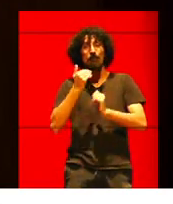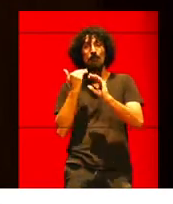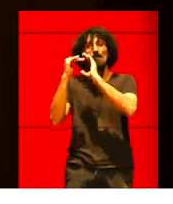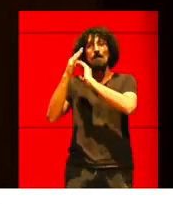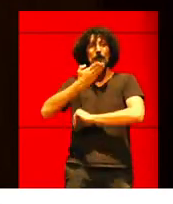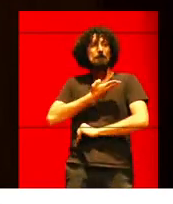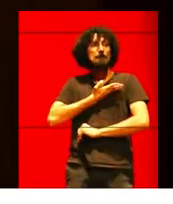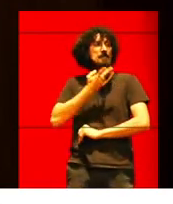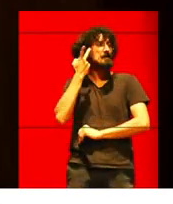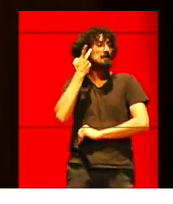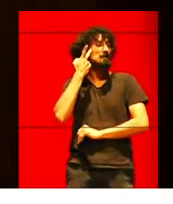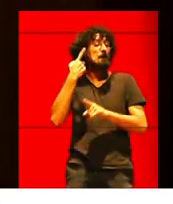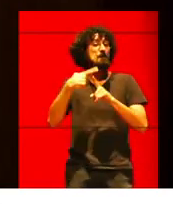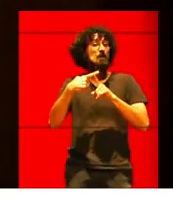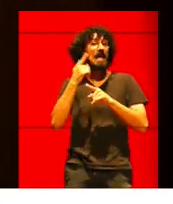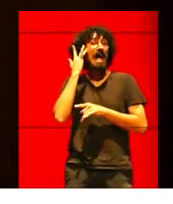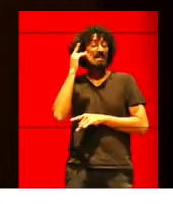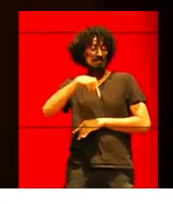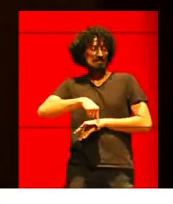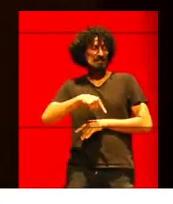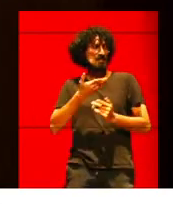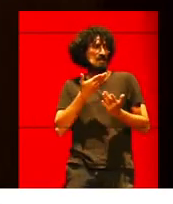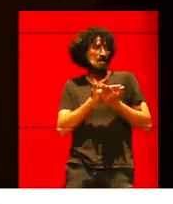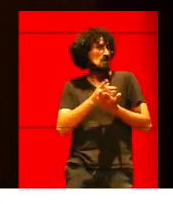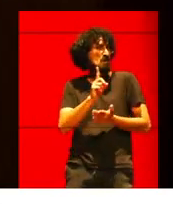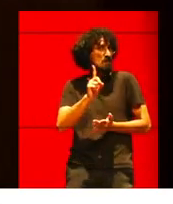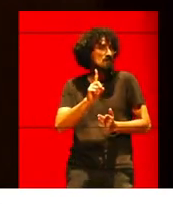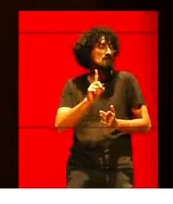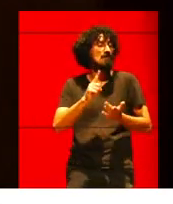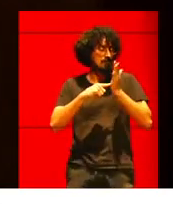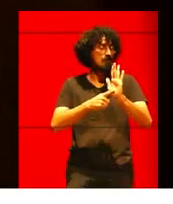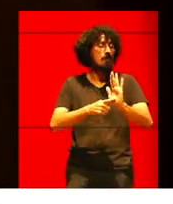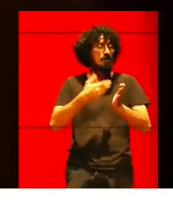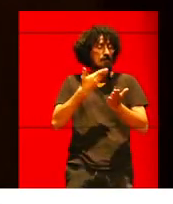que eles acham que aqui o povo não estuda. Vamos fazer